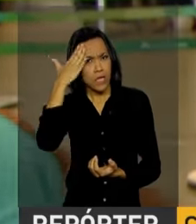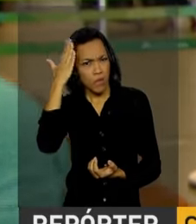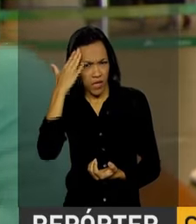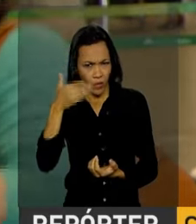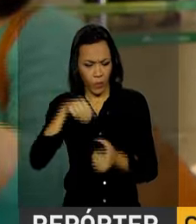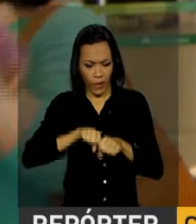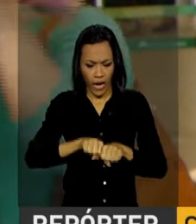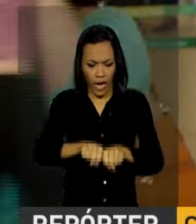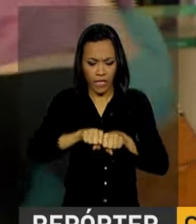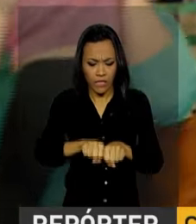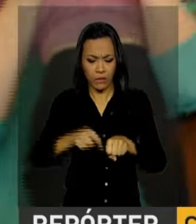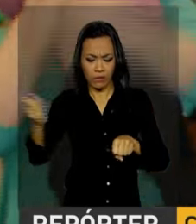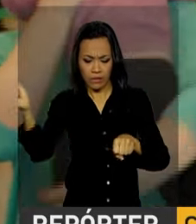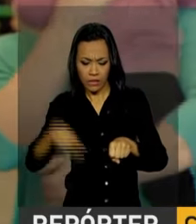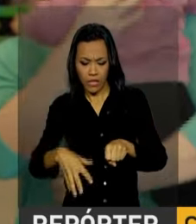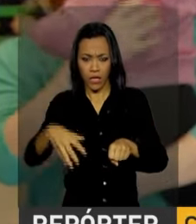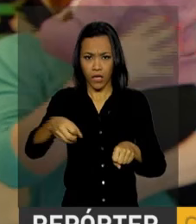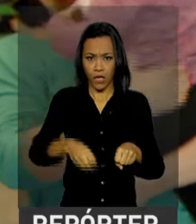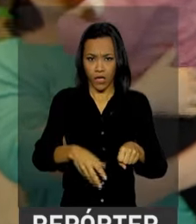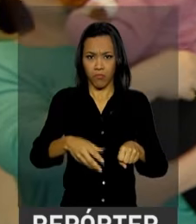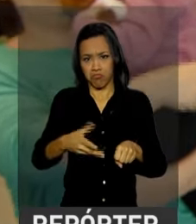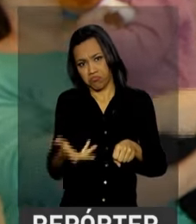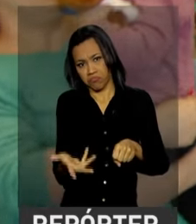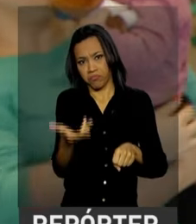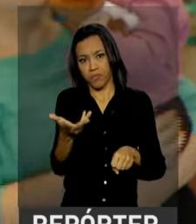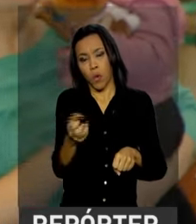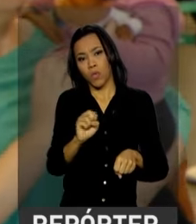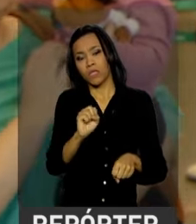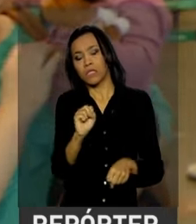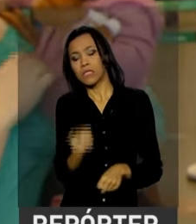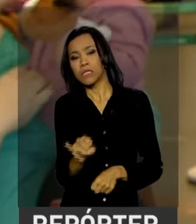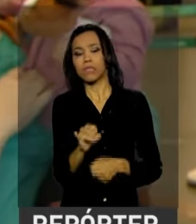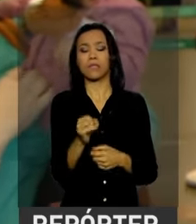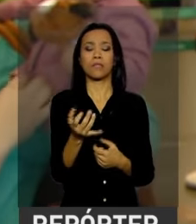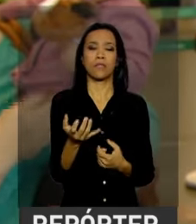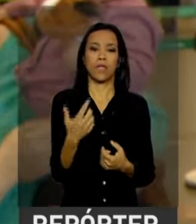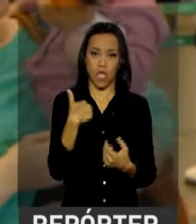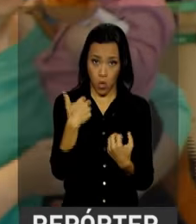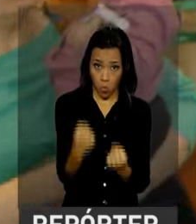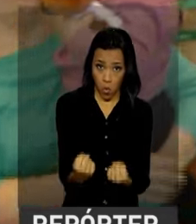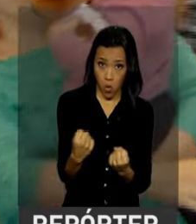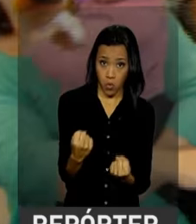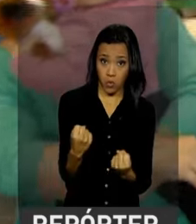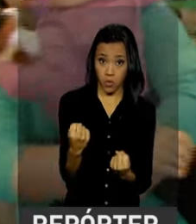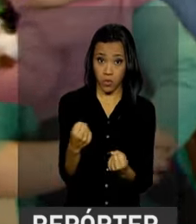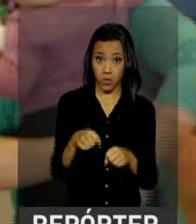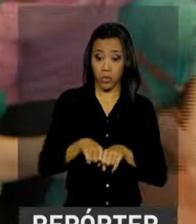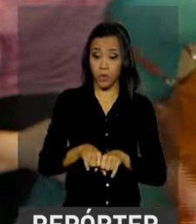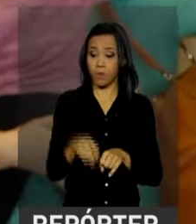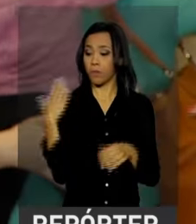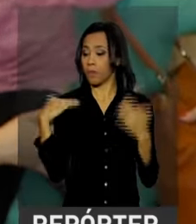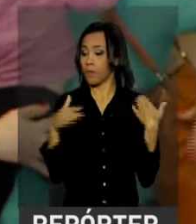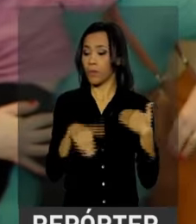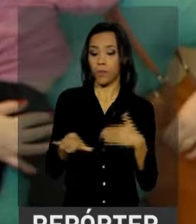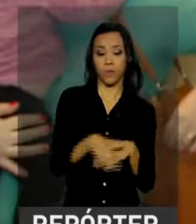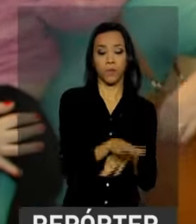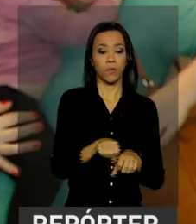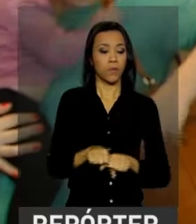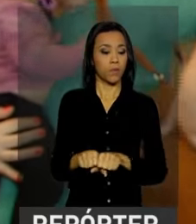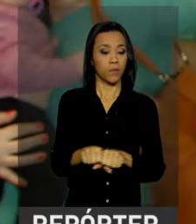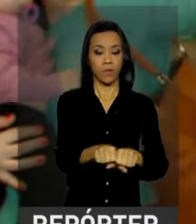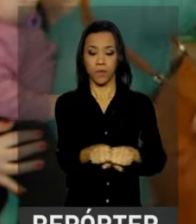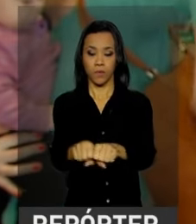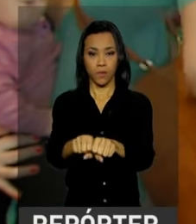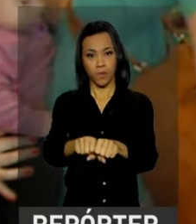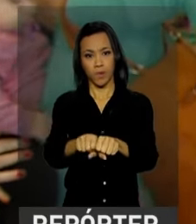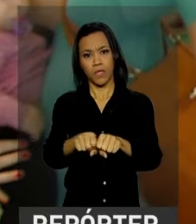entra na conta da bagagem ou não, se eu posso transitar com o carrinho e despachar na